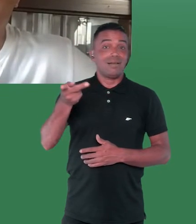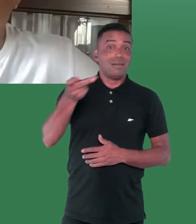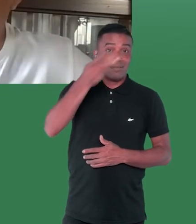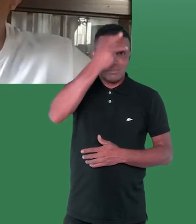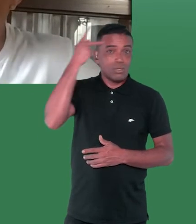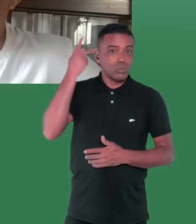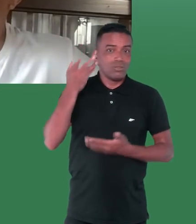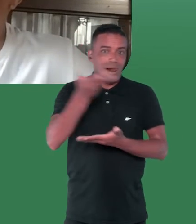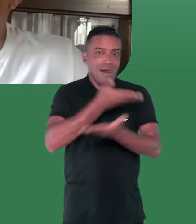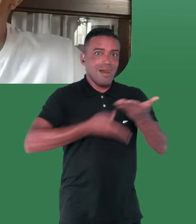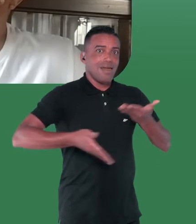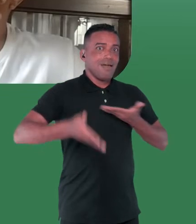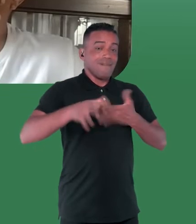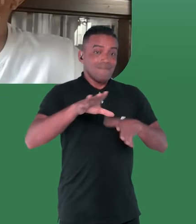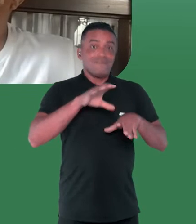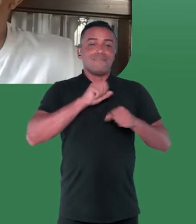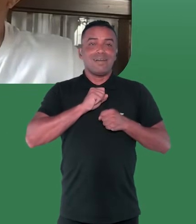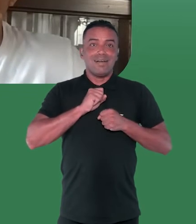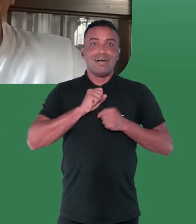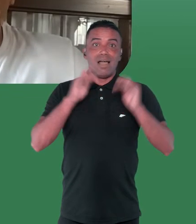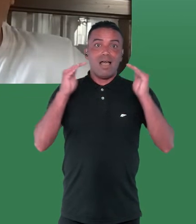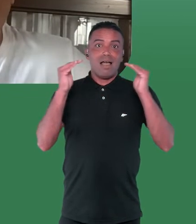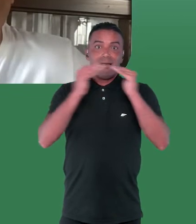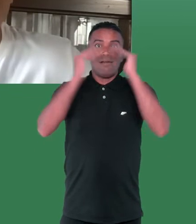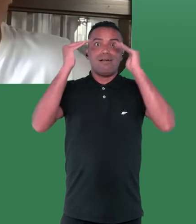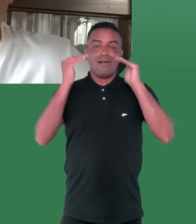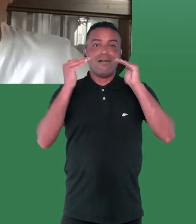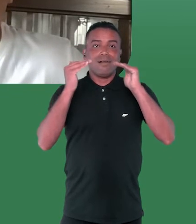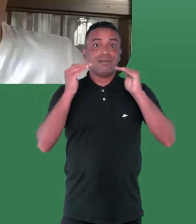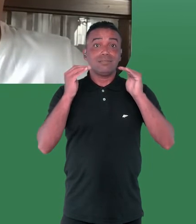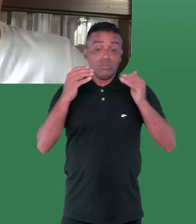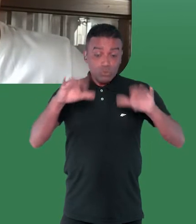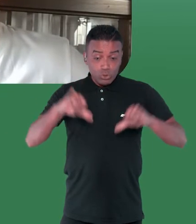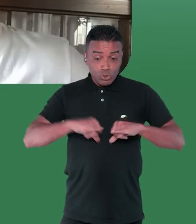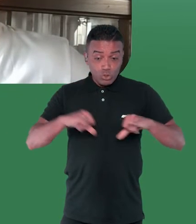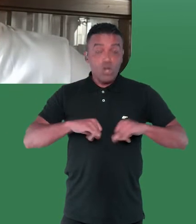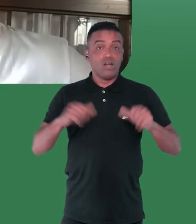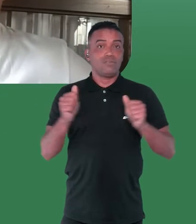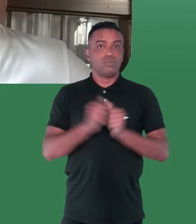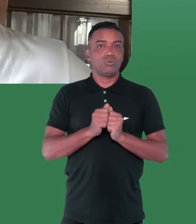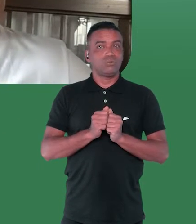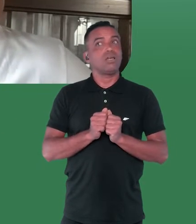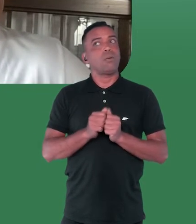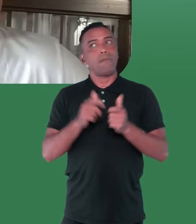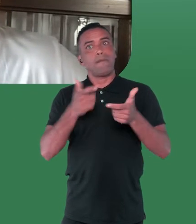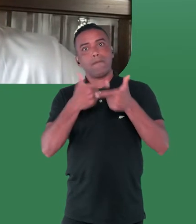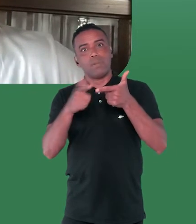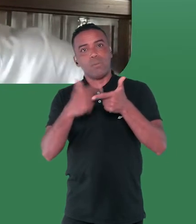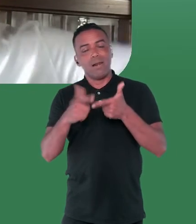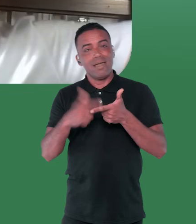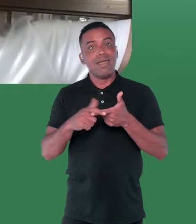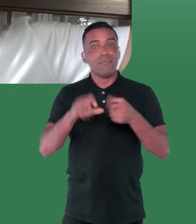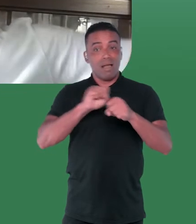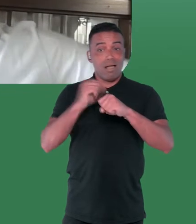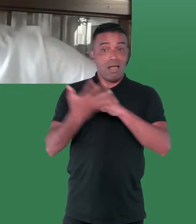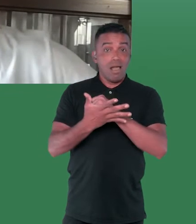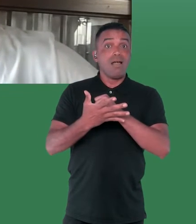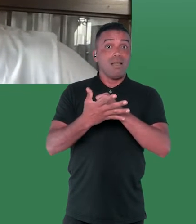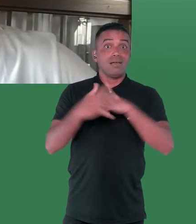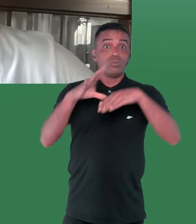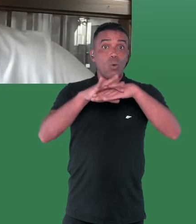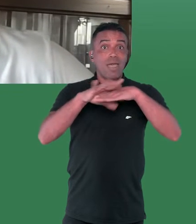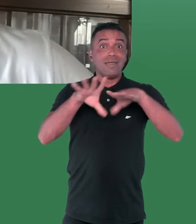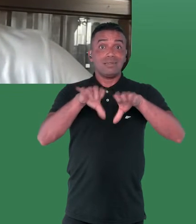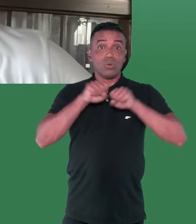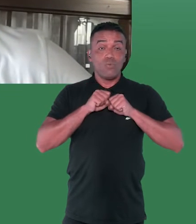pessoas, né? De sorte que elas sofrem junto. Eu passei alguns perrengues, né? Tive Covid, tratei